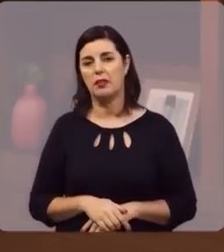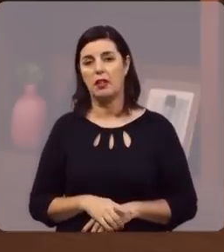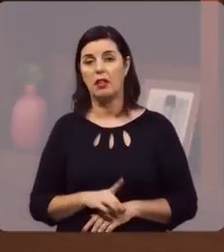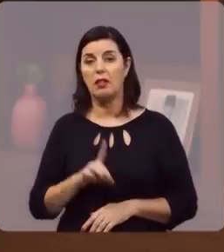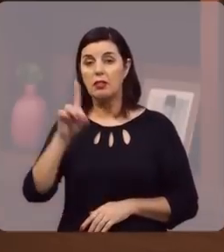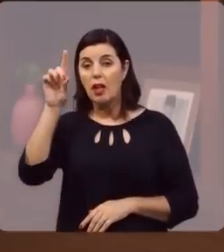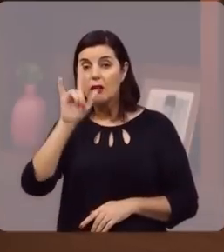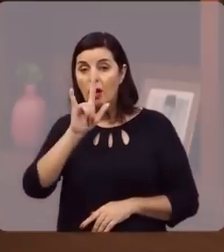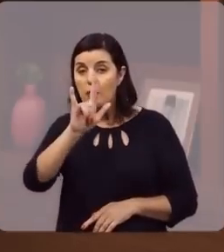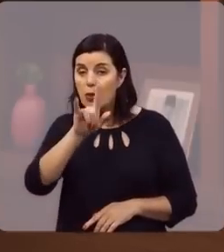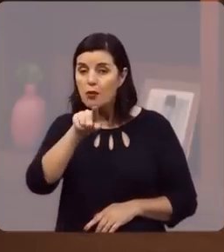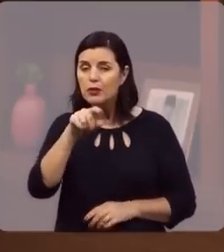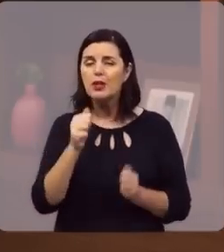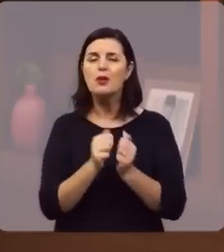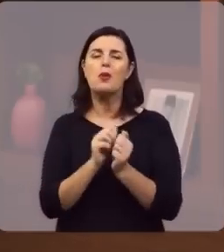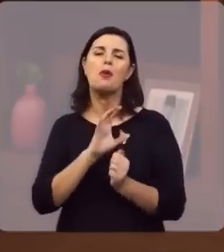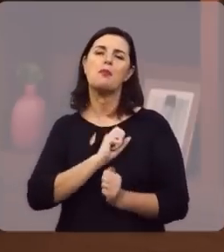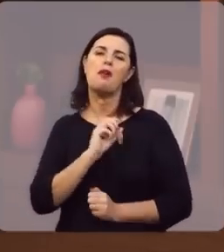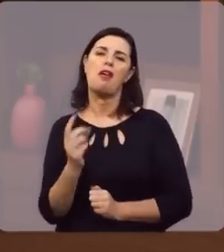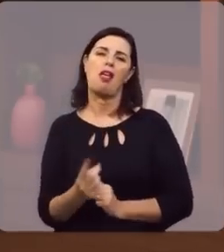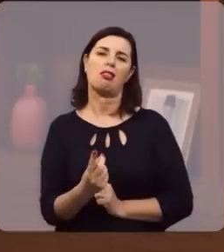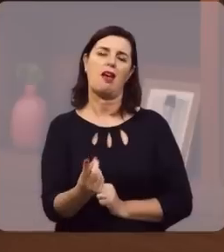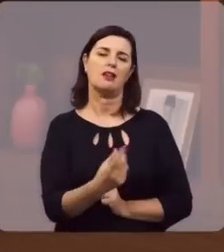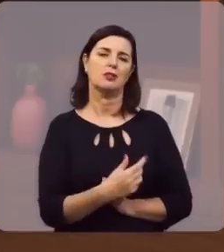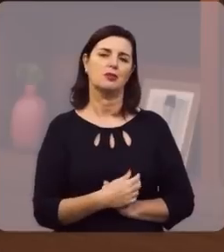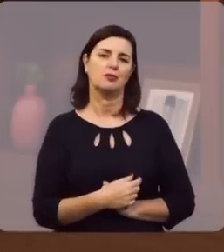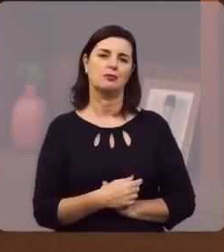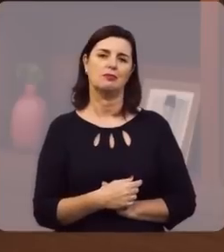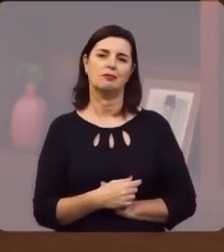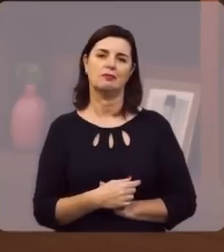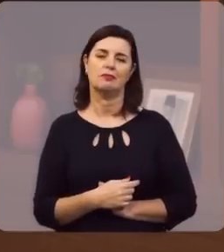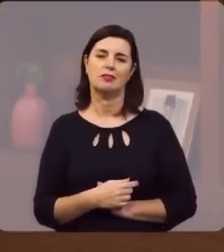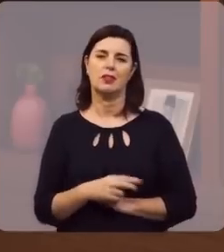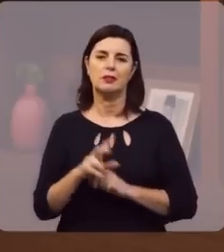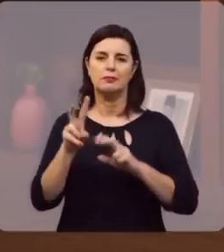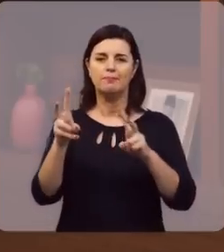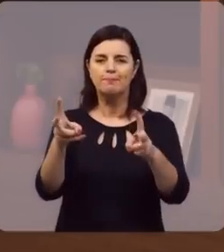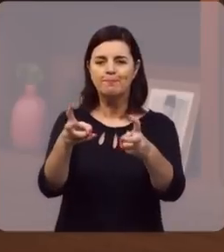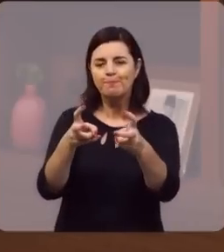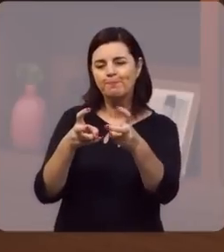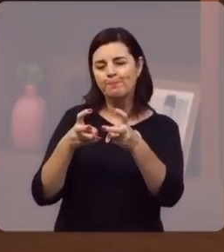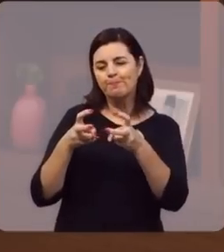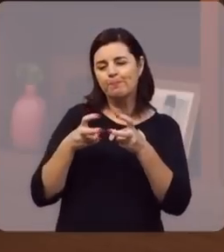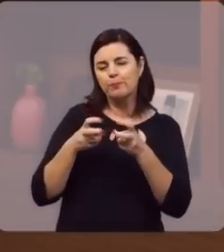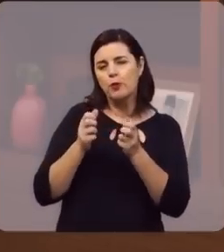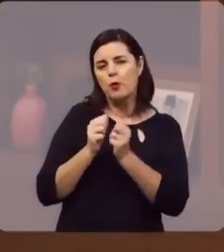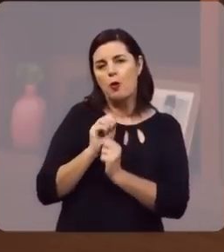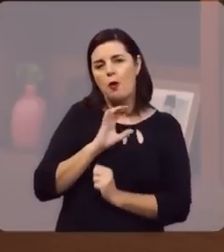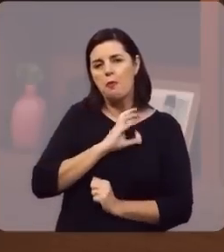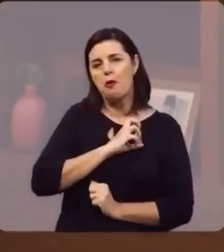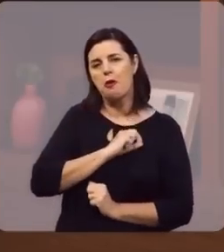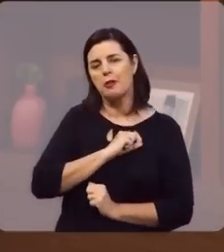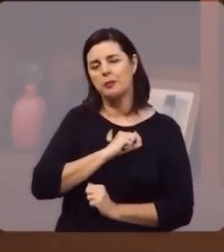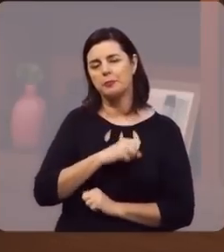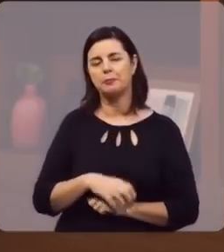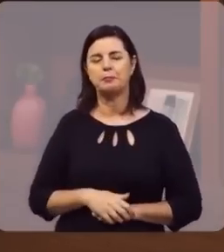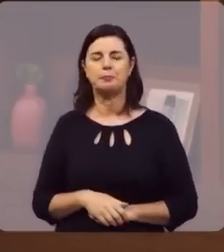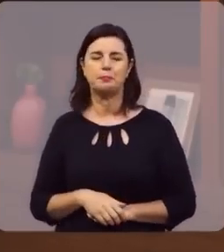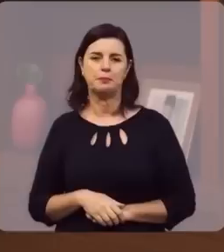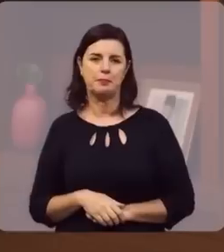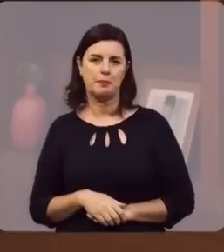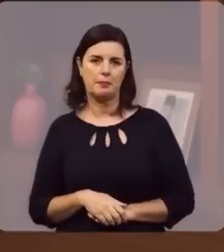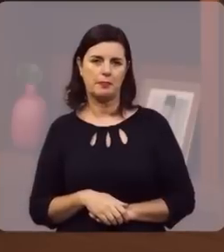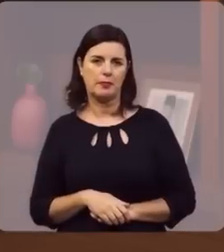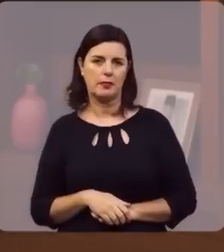ele amou você com amor eterno o e atrai você para ele com cordas de amor